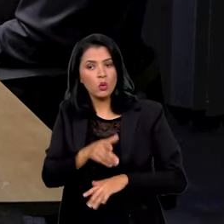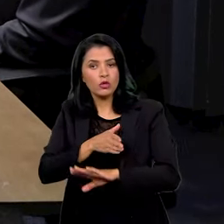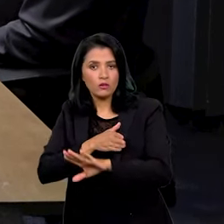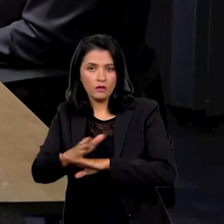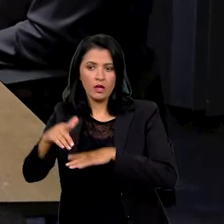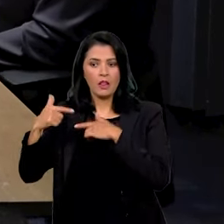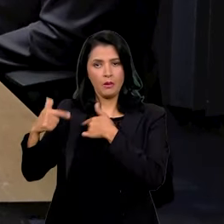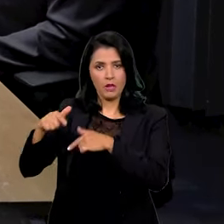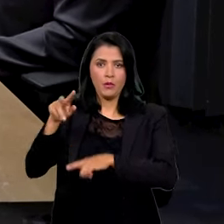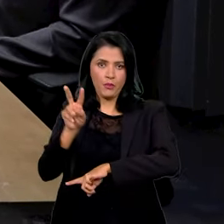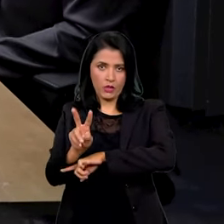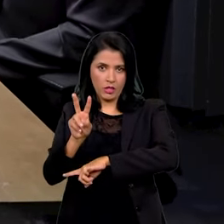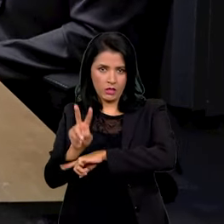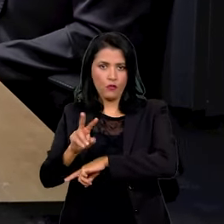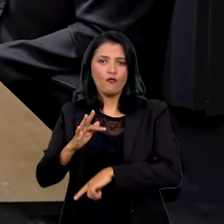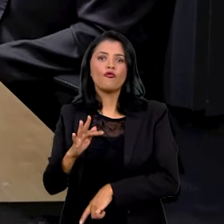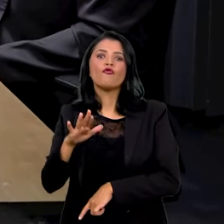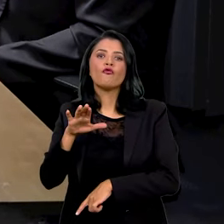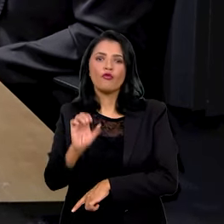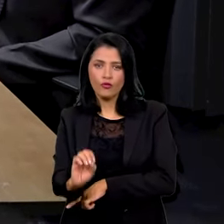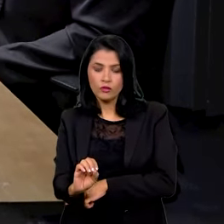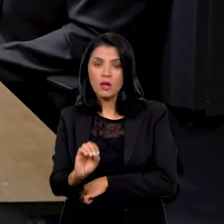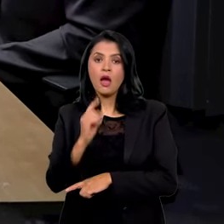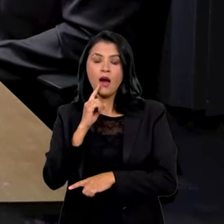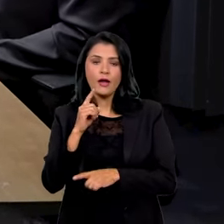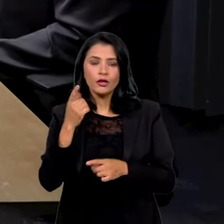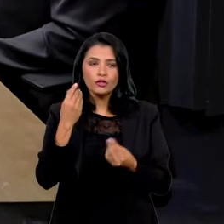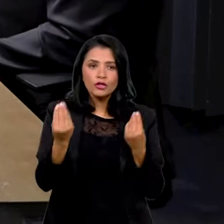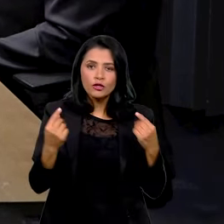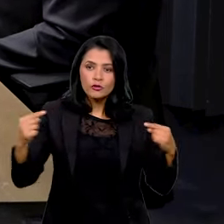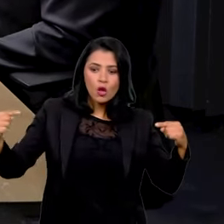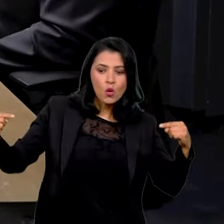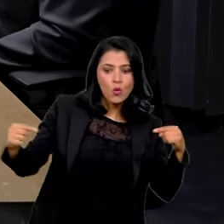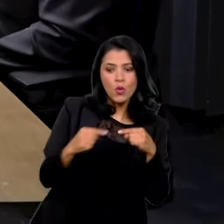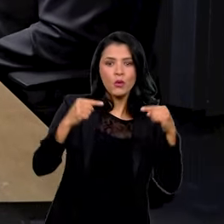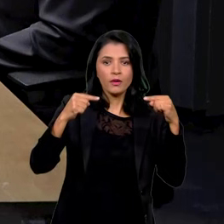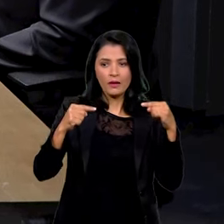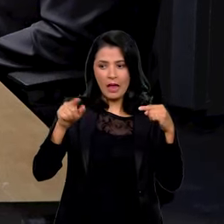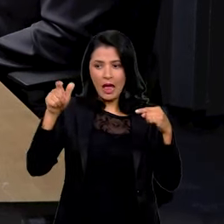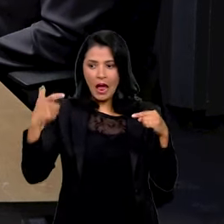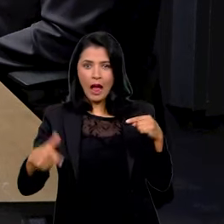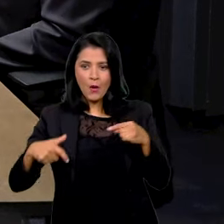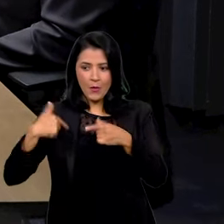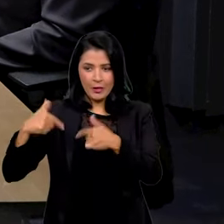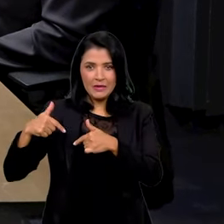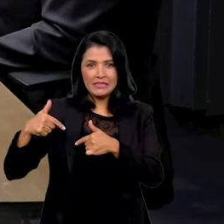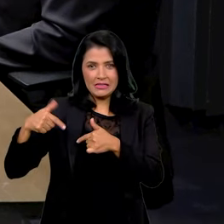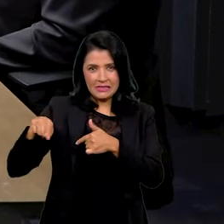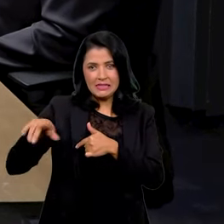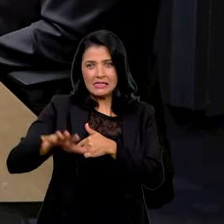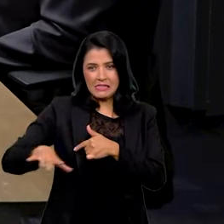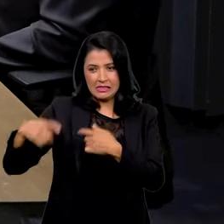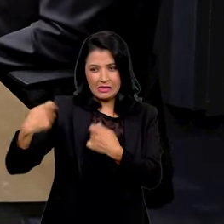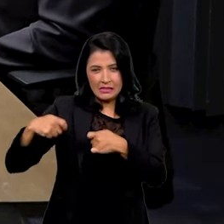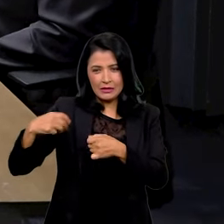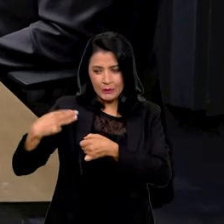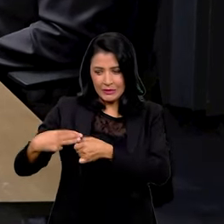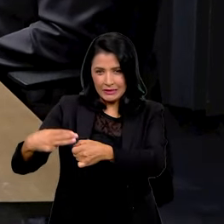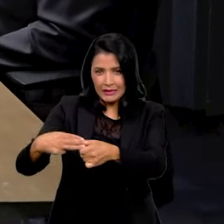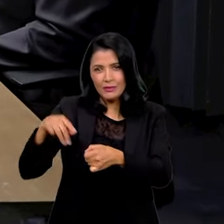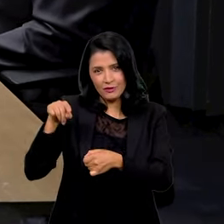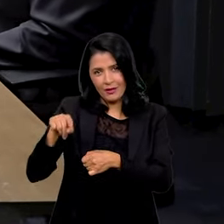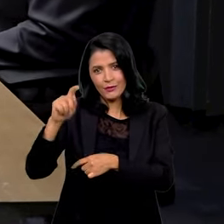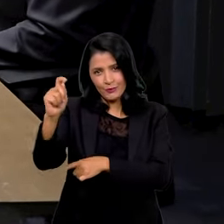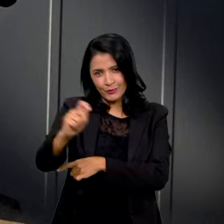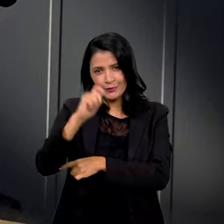ali na força de proteção e aí a gente faz um cruzamento sabe erric entre a demanda que a gente teve dos municípios que estão a nesse